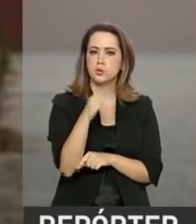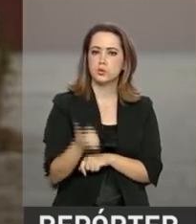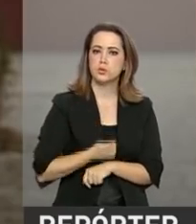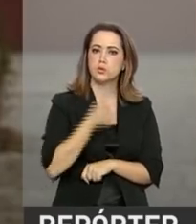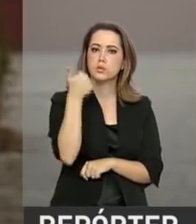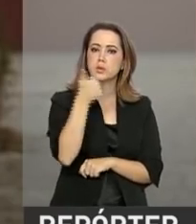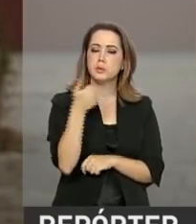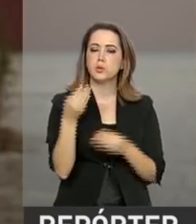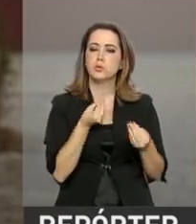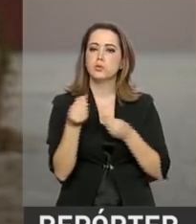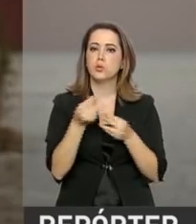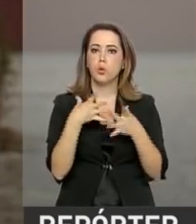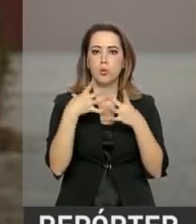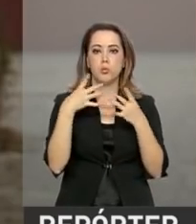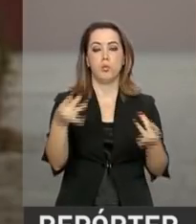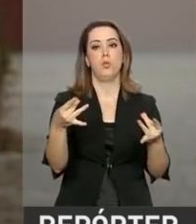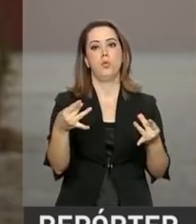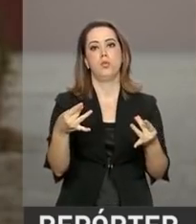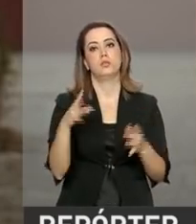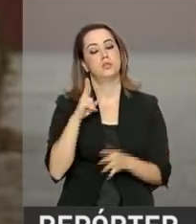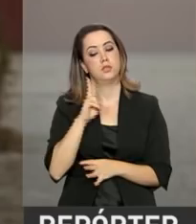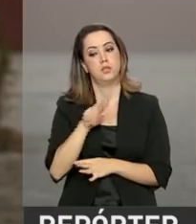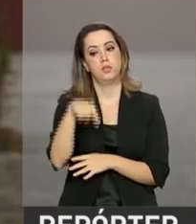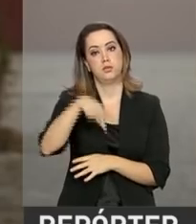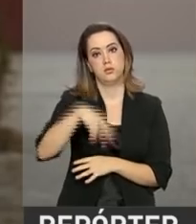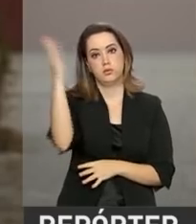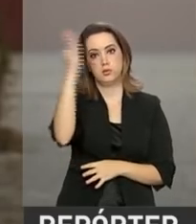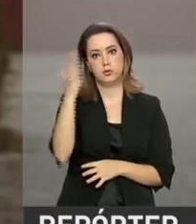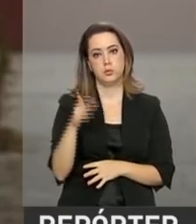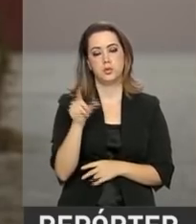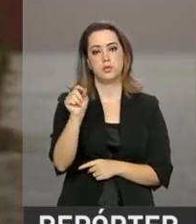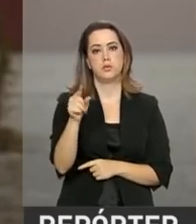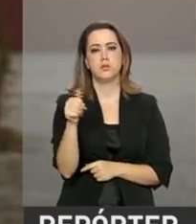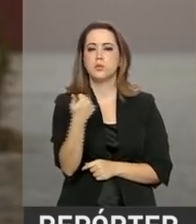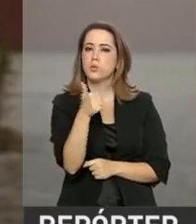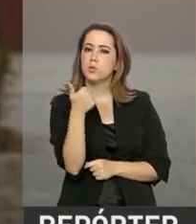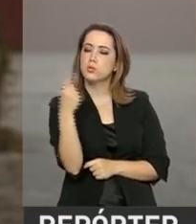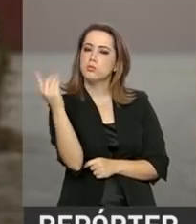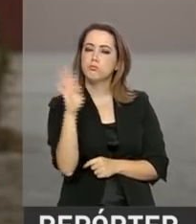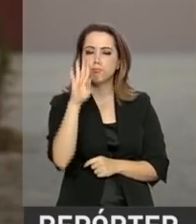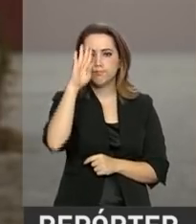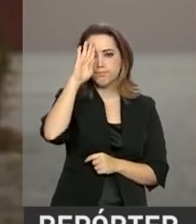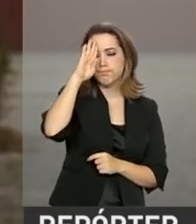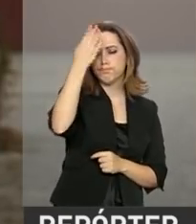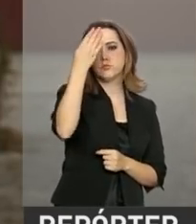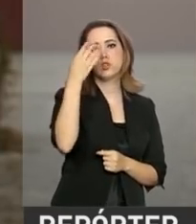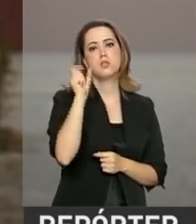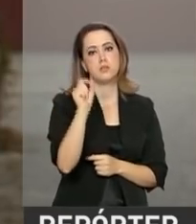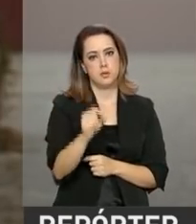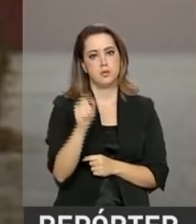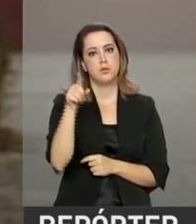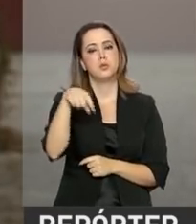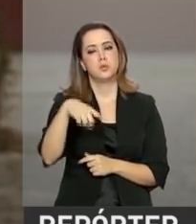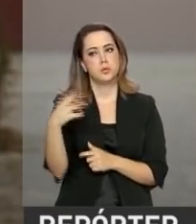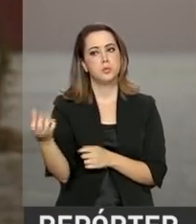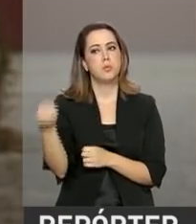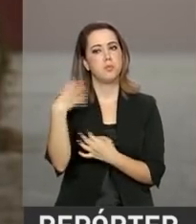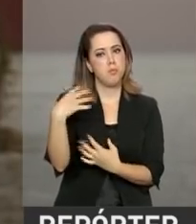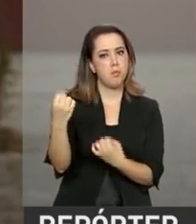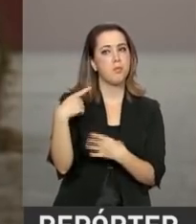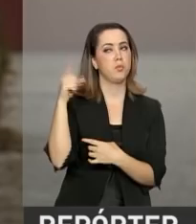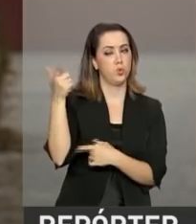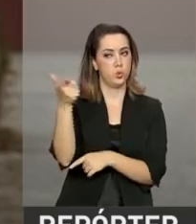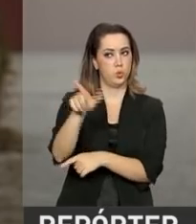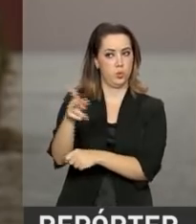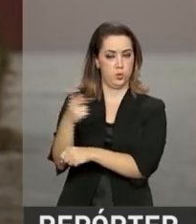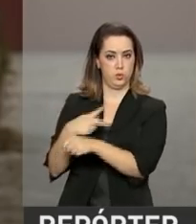manual de alertas aqui do Brasil segundo cientistas brasileiros uma das principais contribuições da experiência japonesa é que a